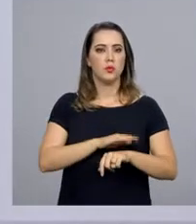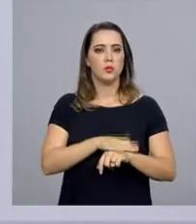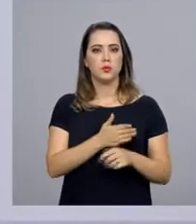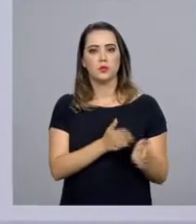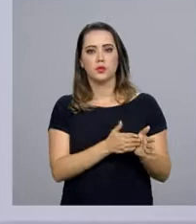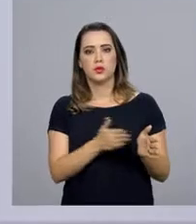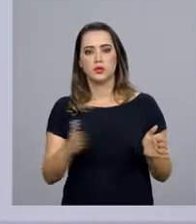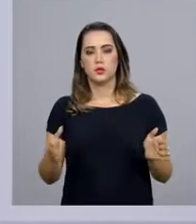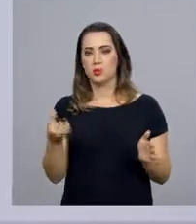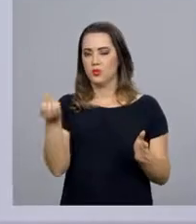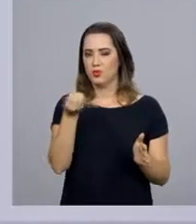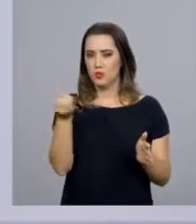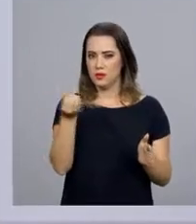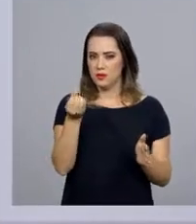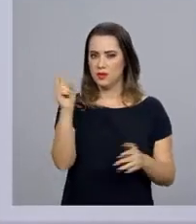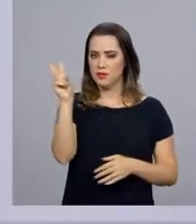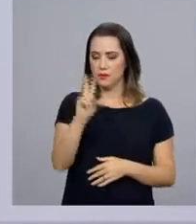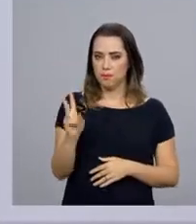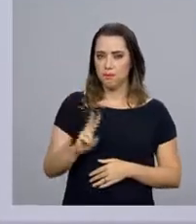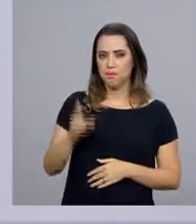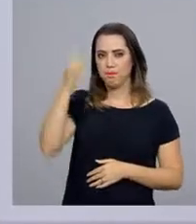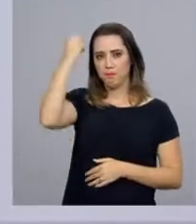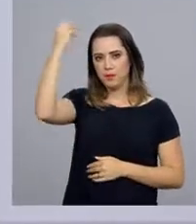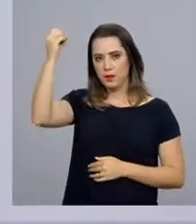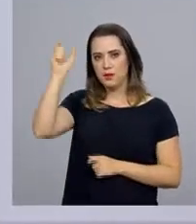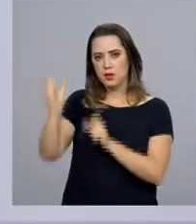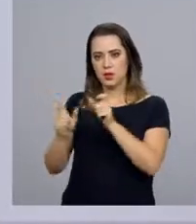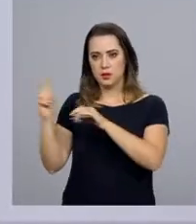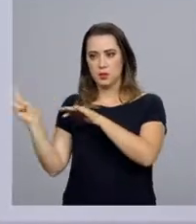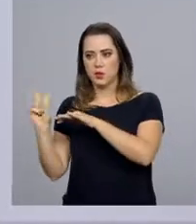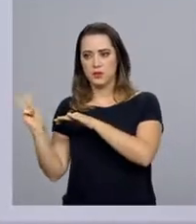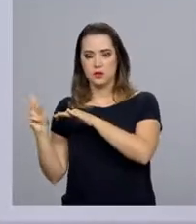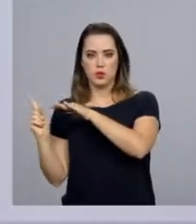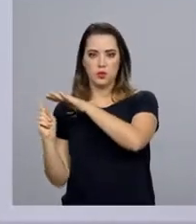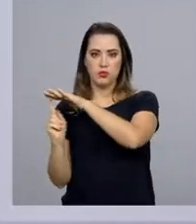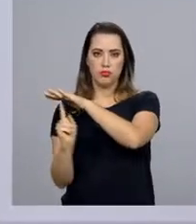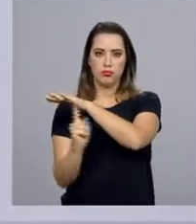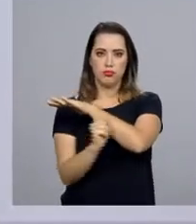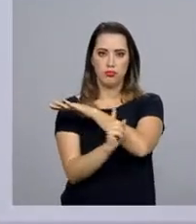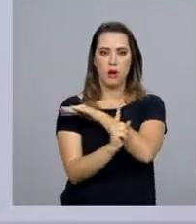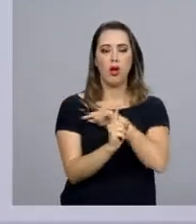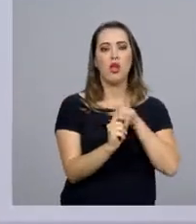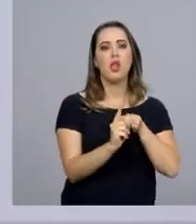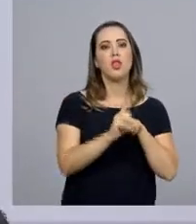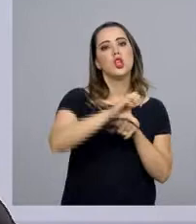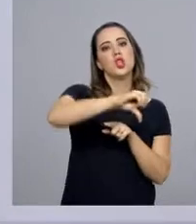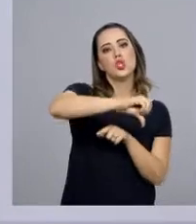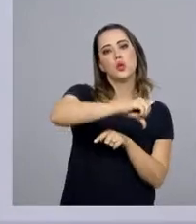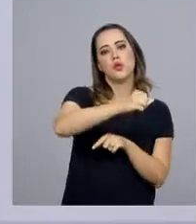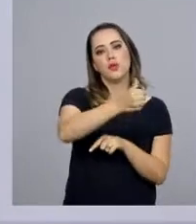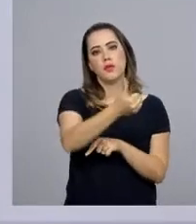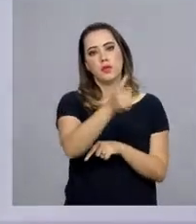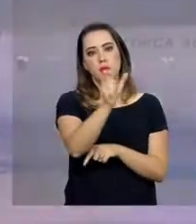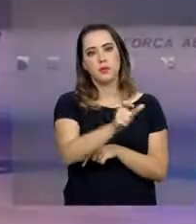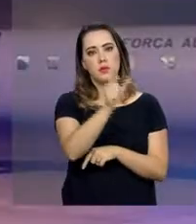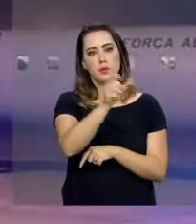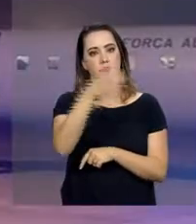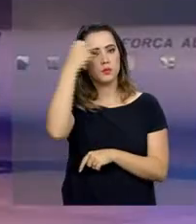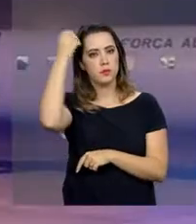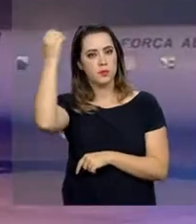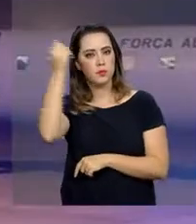processo de interiorização dos venezuelanos parte do grupo com 91 pessoas foi levado para o rio de janeiro